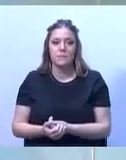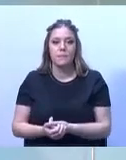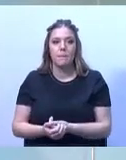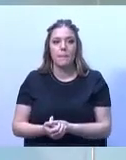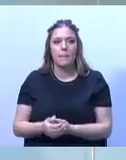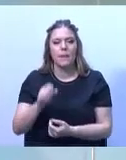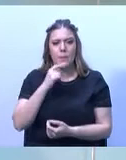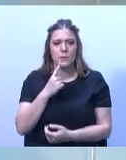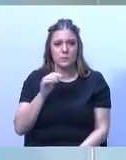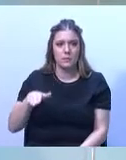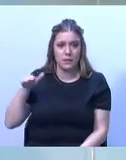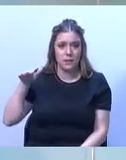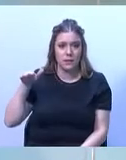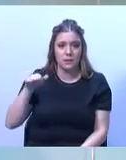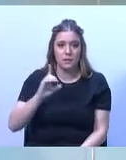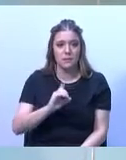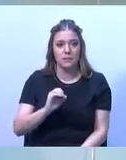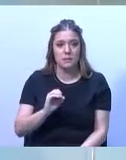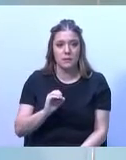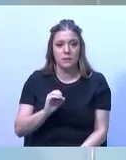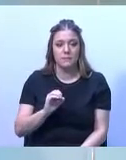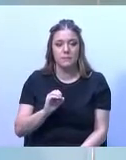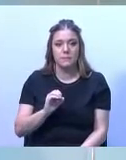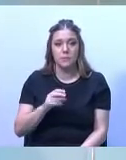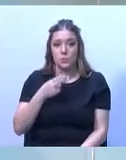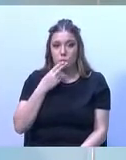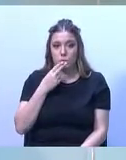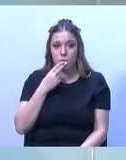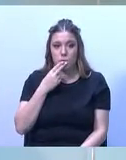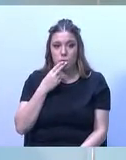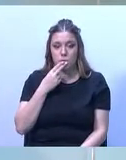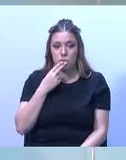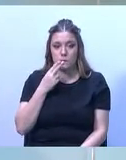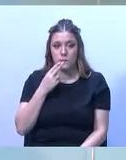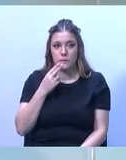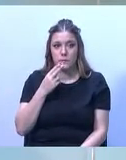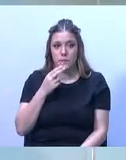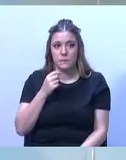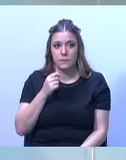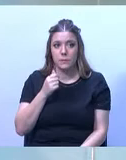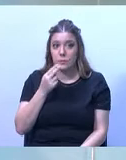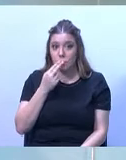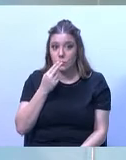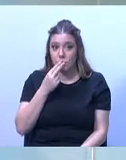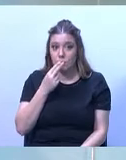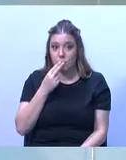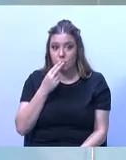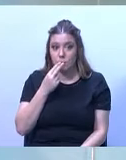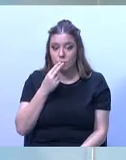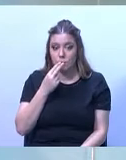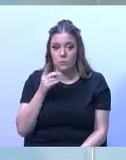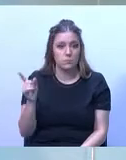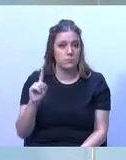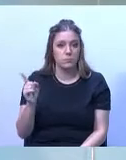coisa, posso lhe perguntar a idade? 60 anos. 60. Fuma? Sim. 60, sim. Fuma? É fumador?